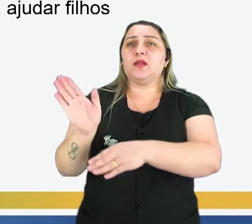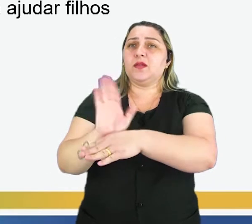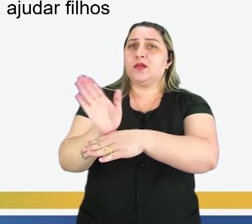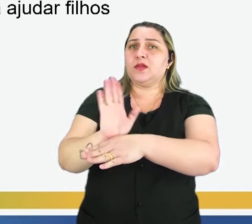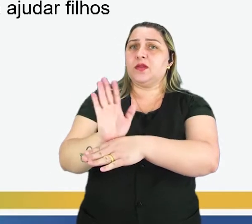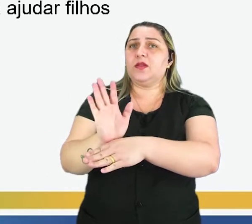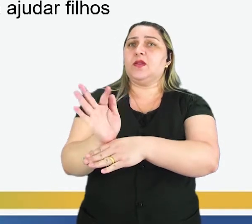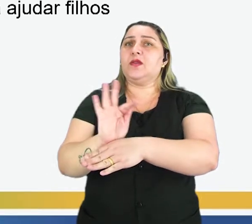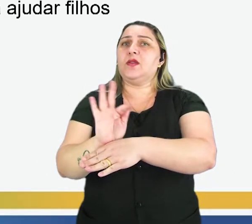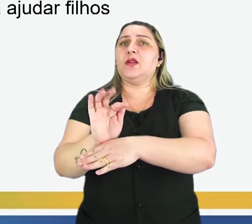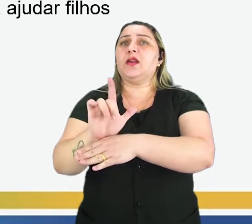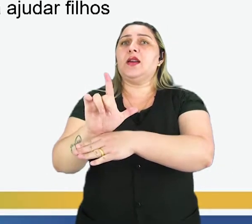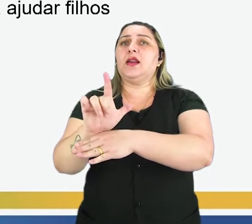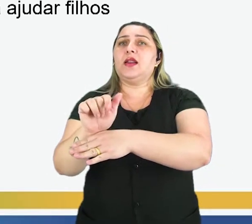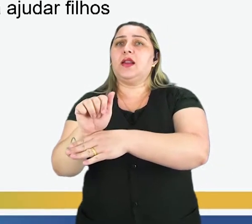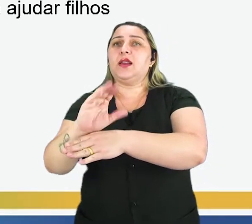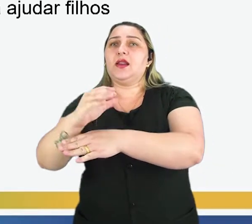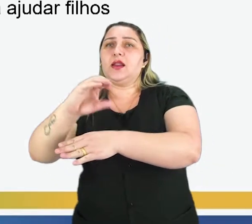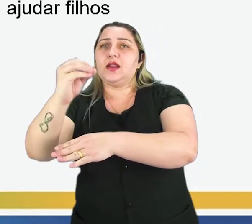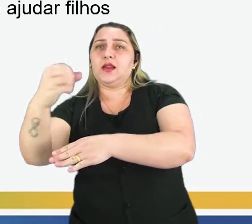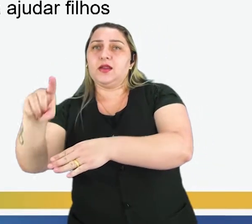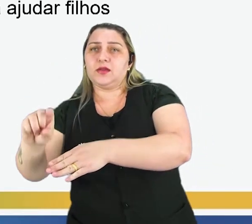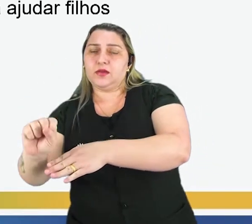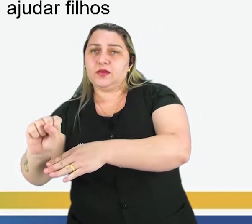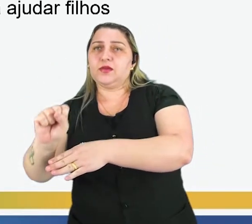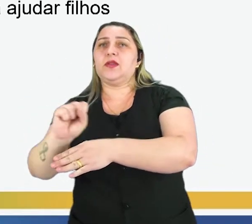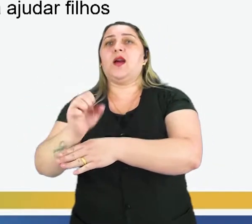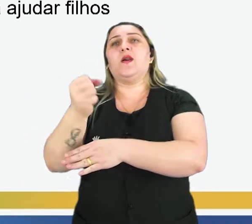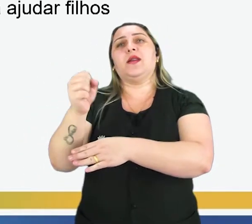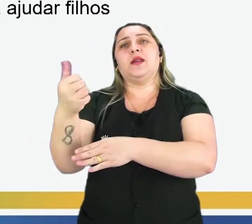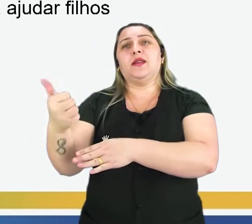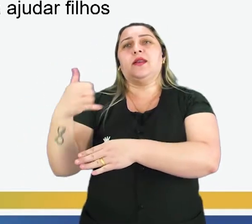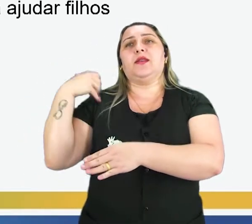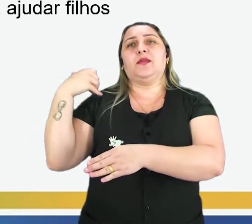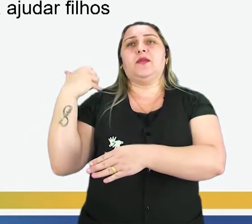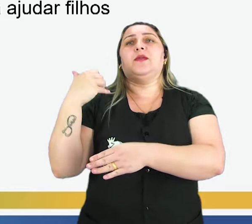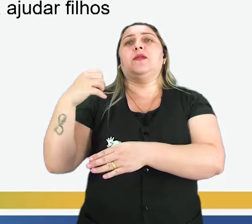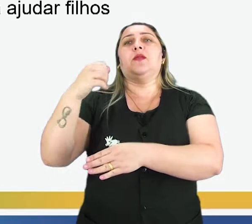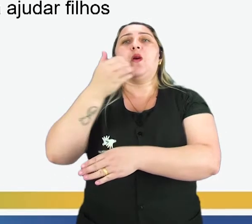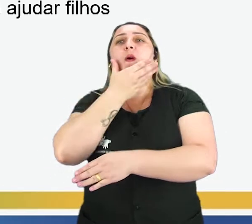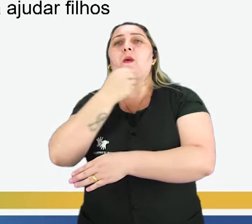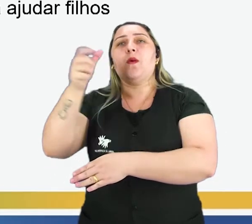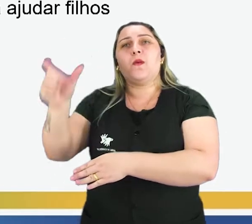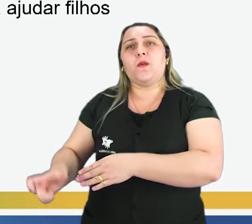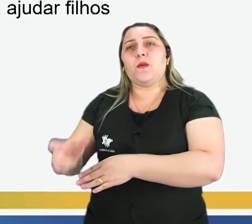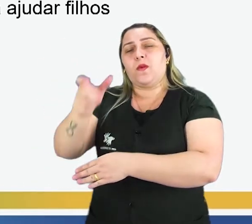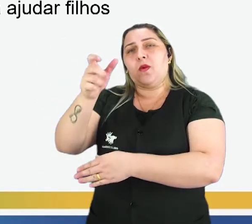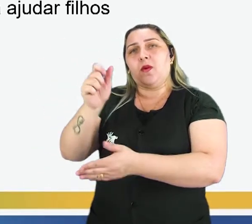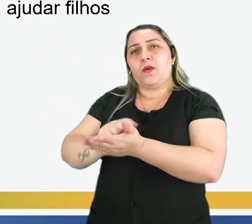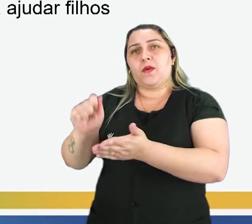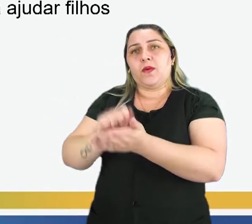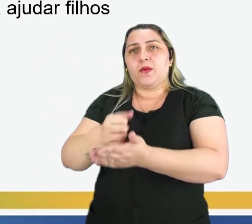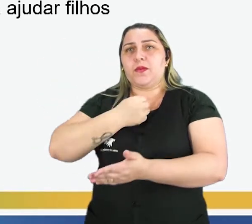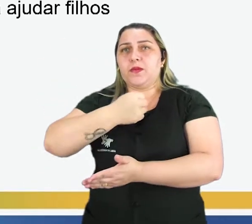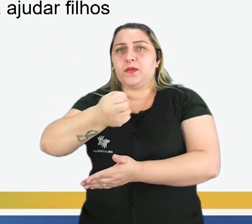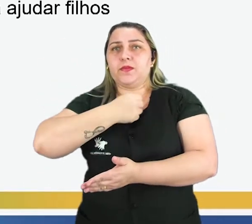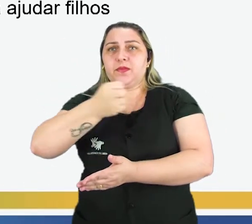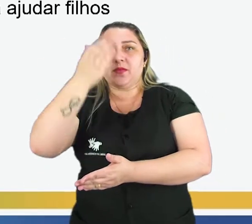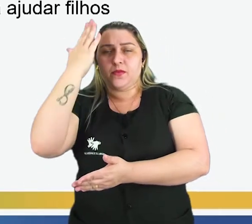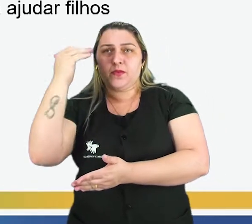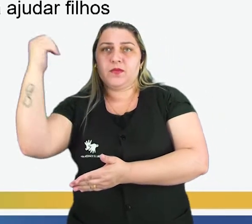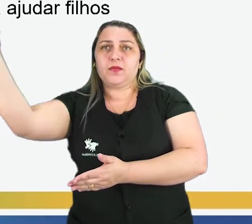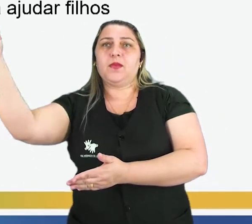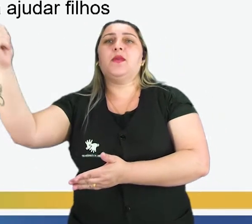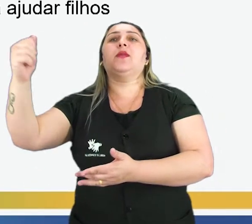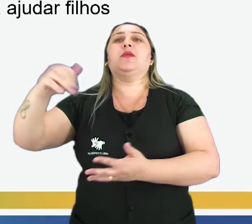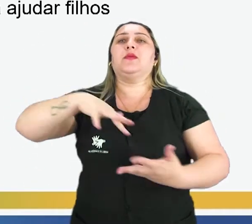filme Laços. Aos 81 anos, Maurício de Souza destaca na entrevista a seguir o sucesso